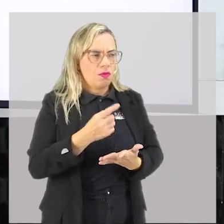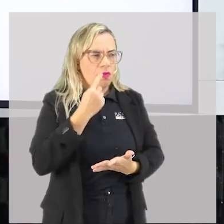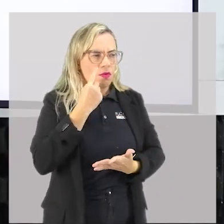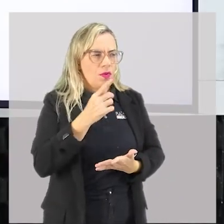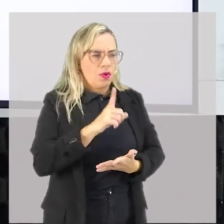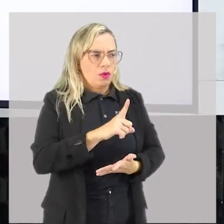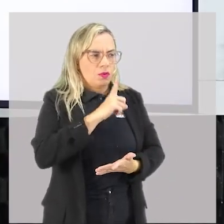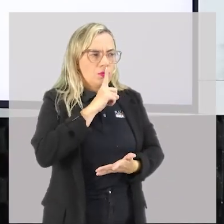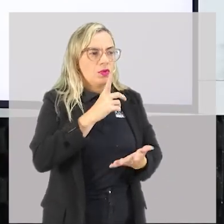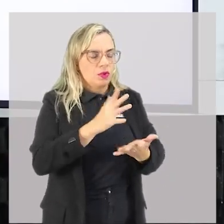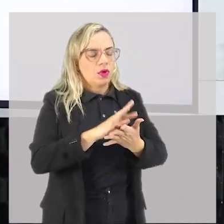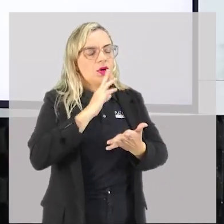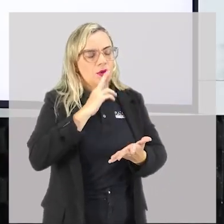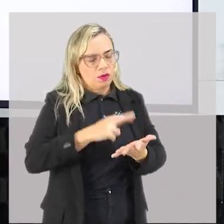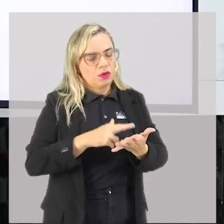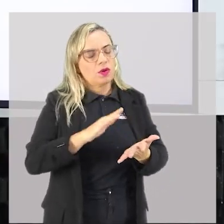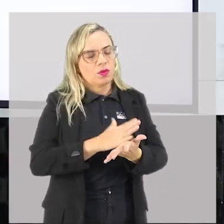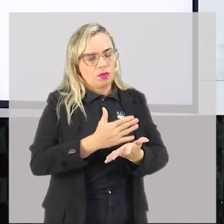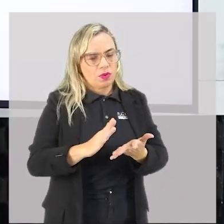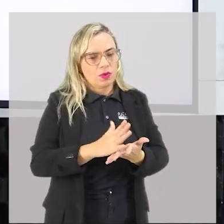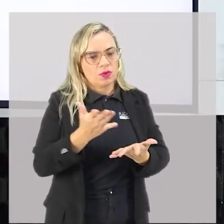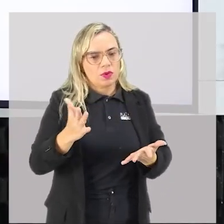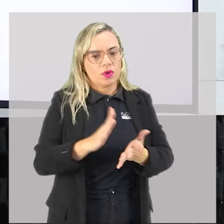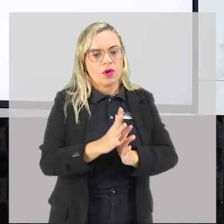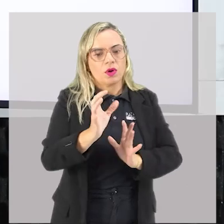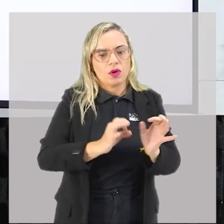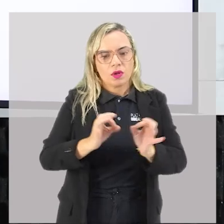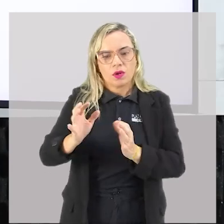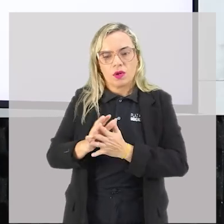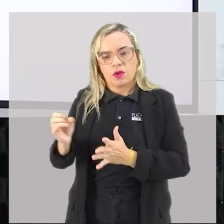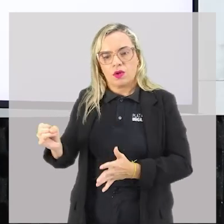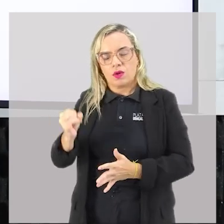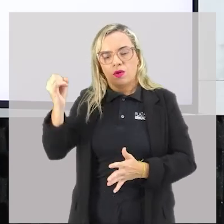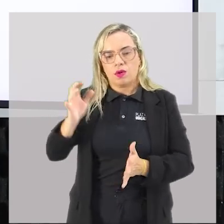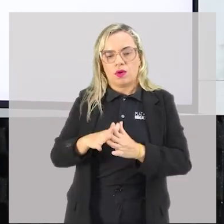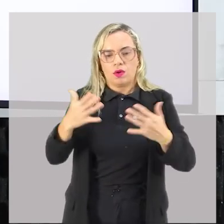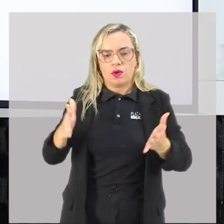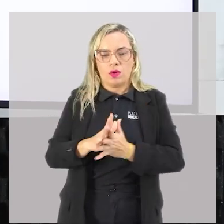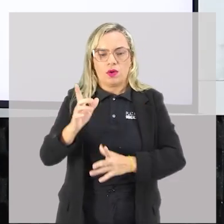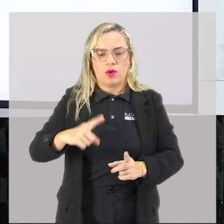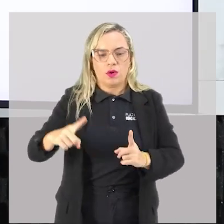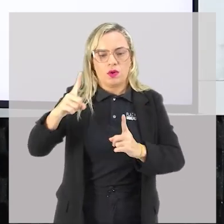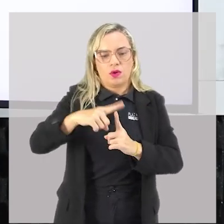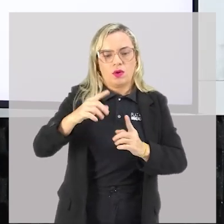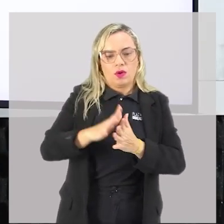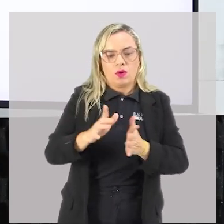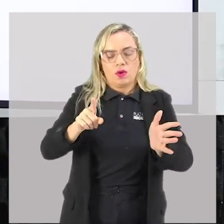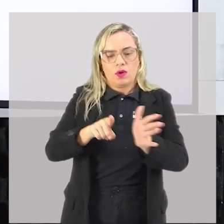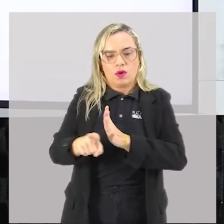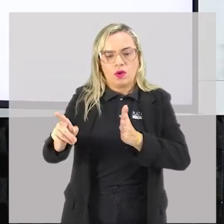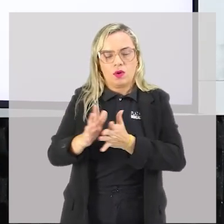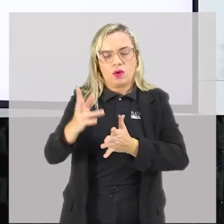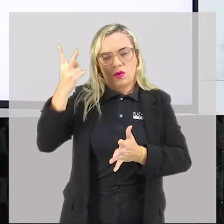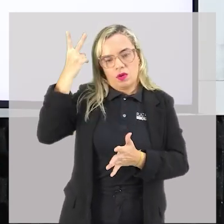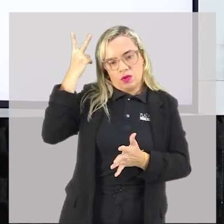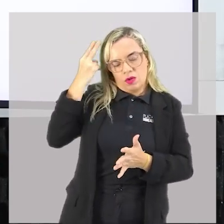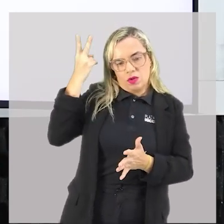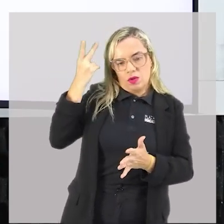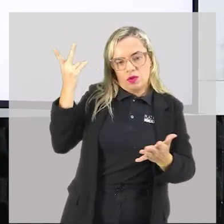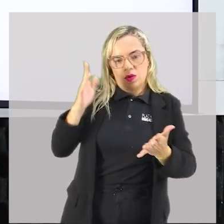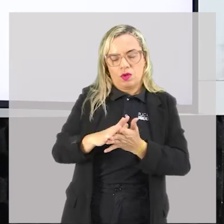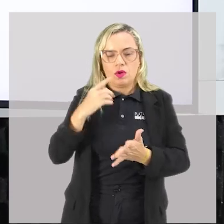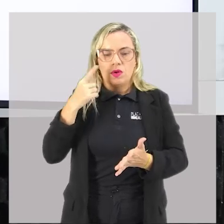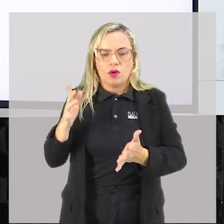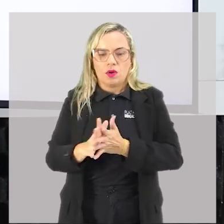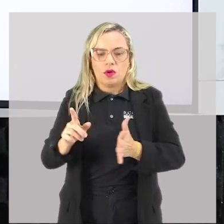vai responder alguma coisa. Então, a preparação é importante. Quais são os tipos de pergunta comumente questionados